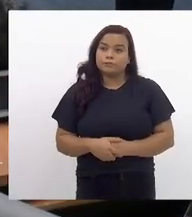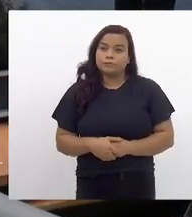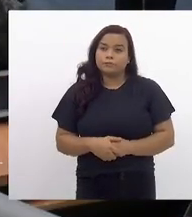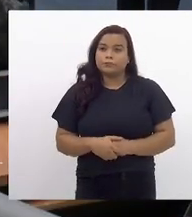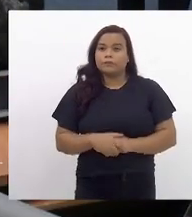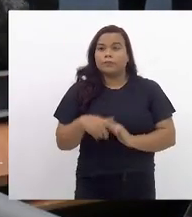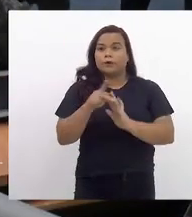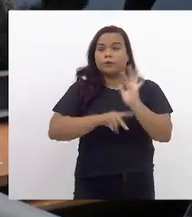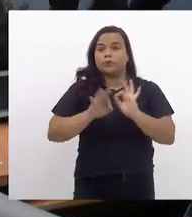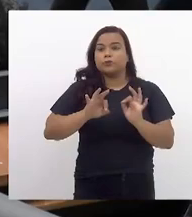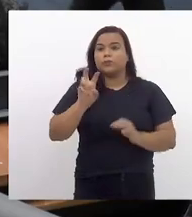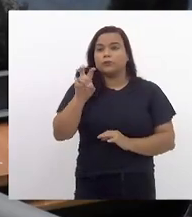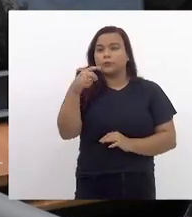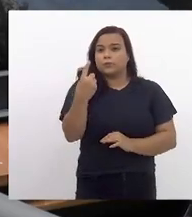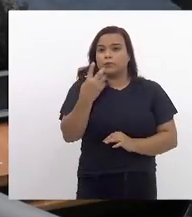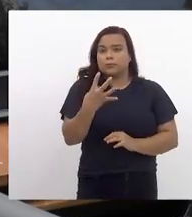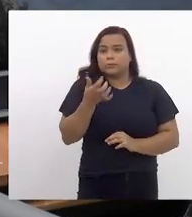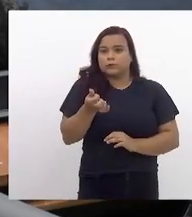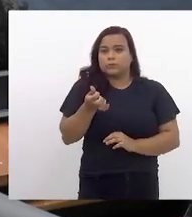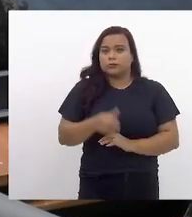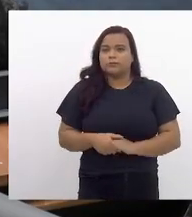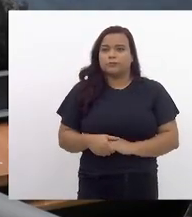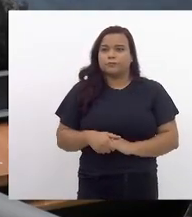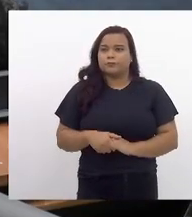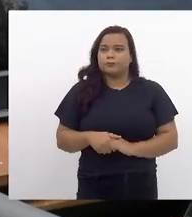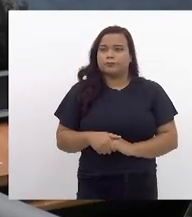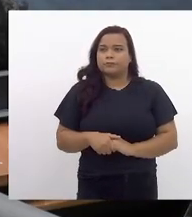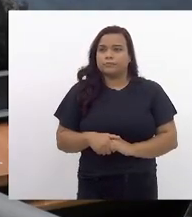Projeto 5146.